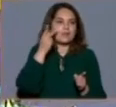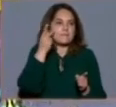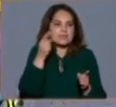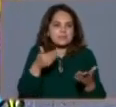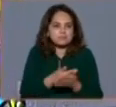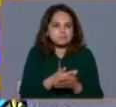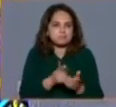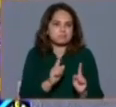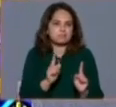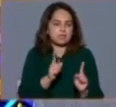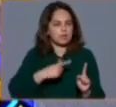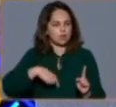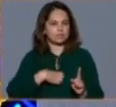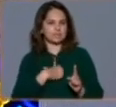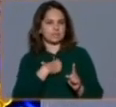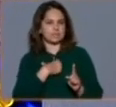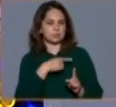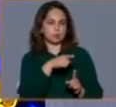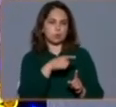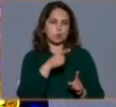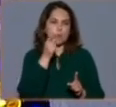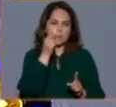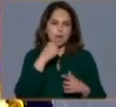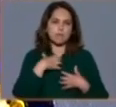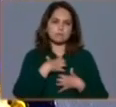Sentimos facilmente a dor deste pai.